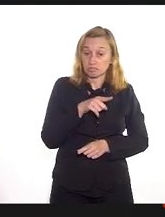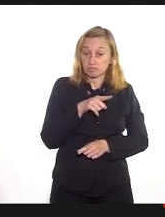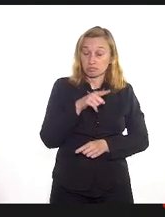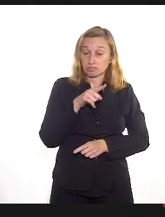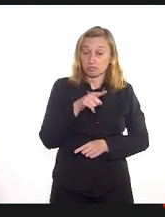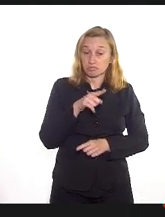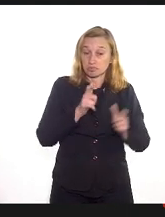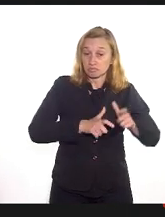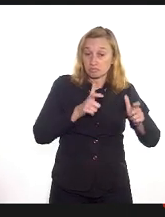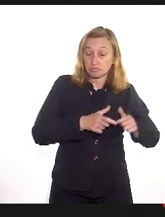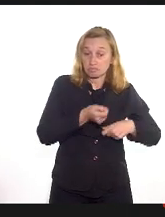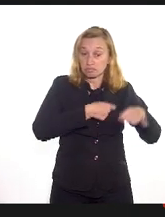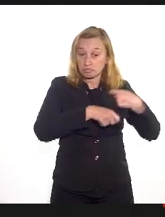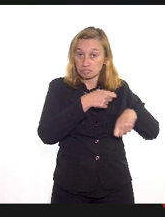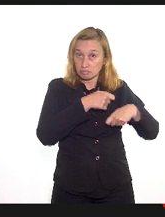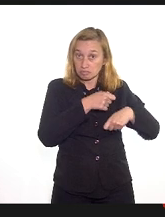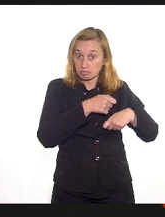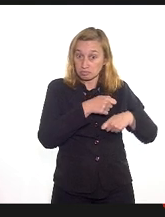de negócios, da